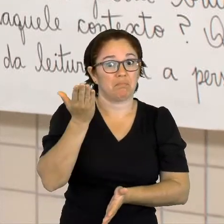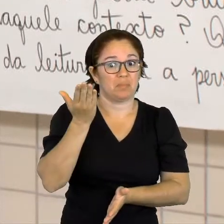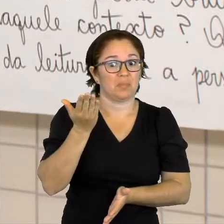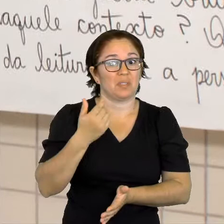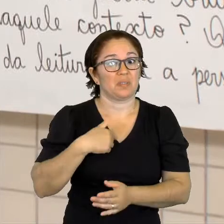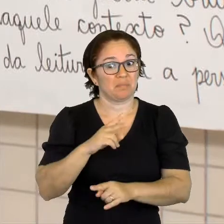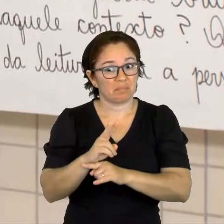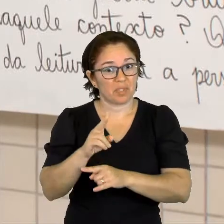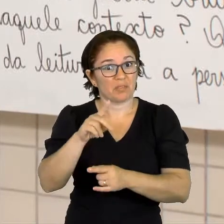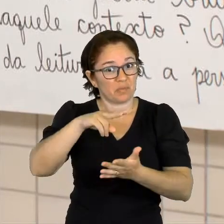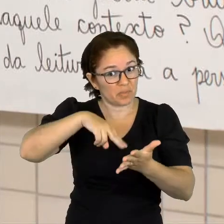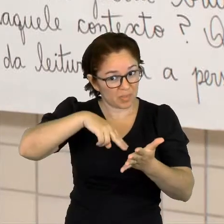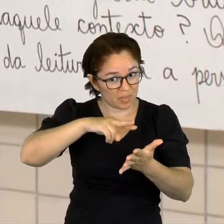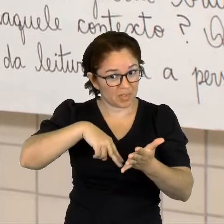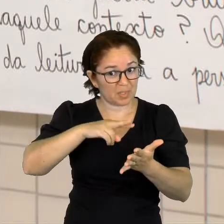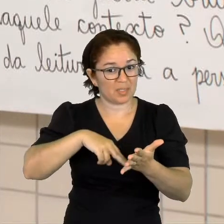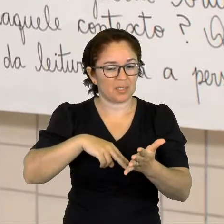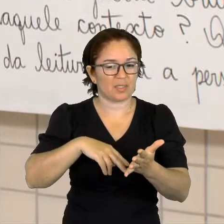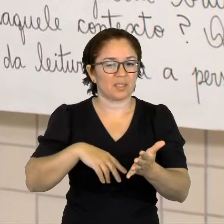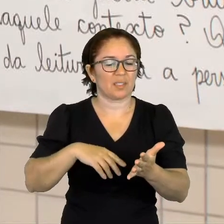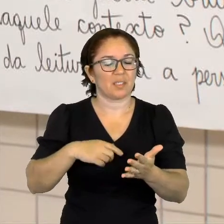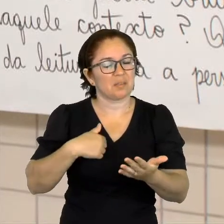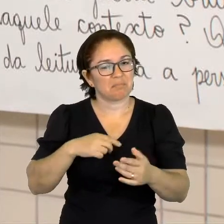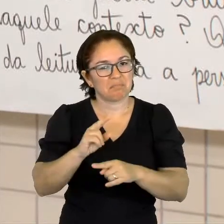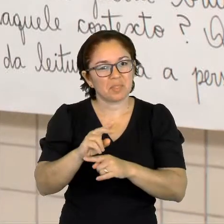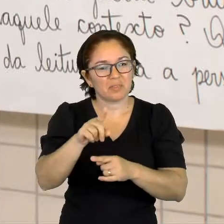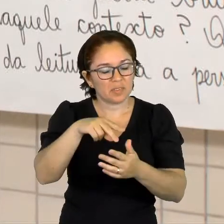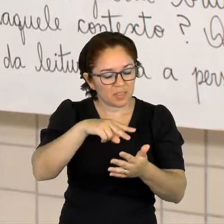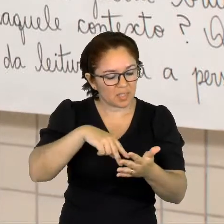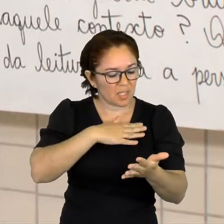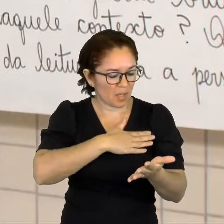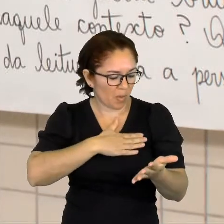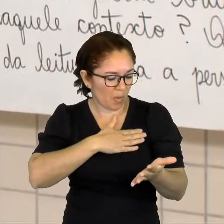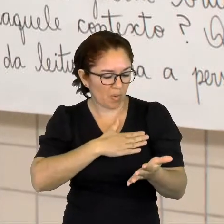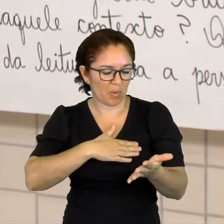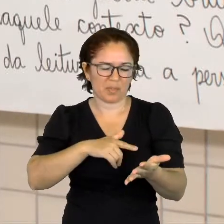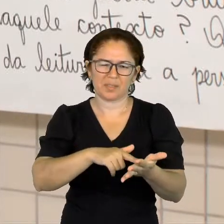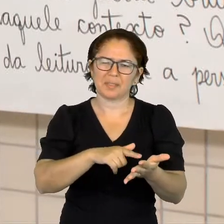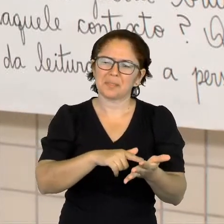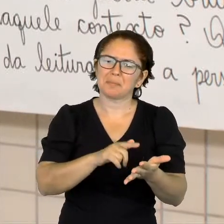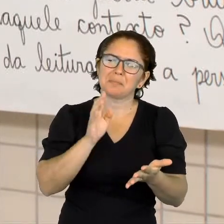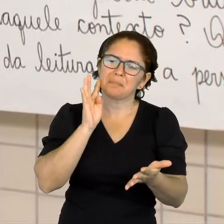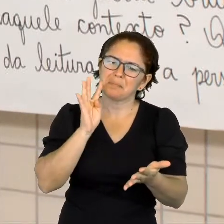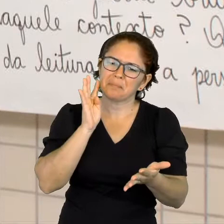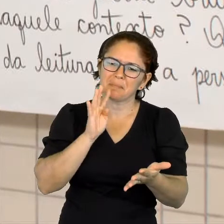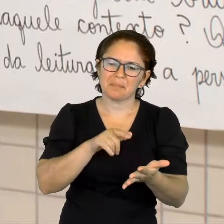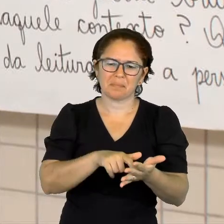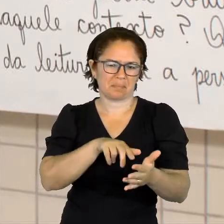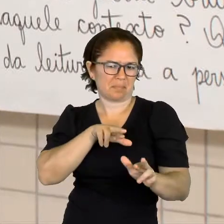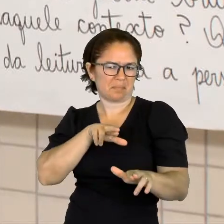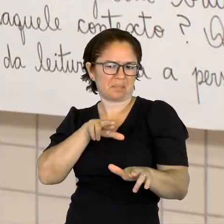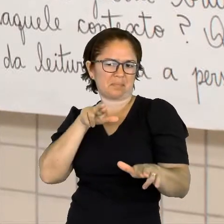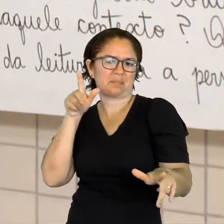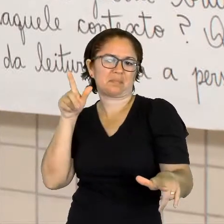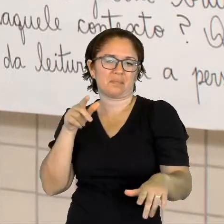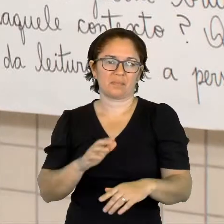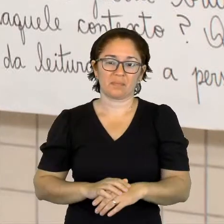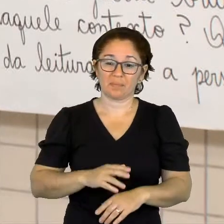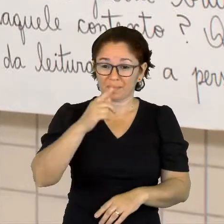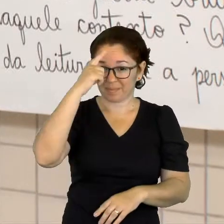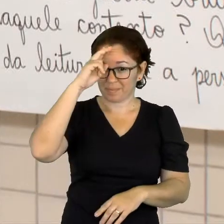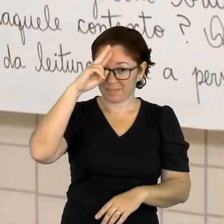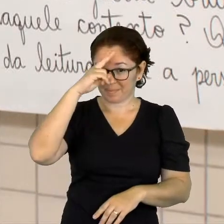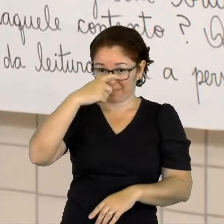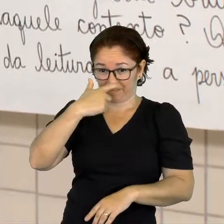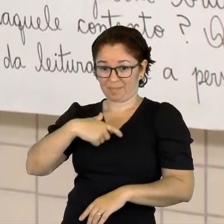gostando da leitura, que é uma leitura interessante, que tem a narradora diferenciada, Quem narra é a morte, lembram lá